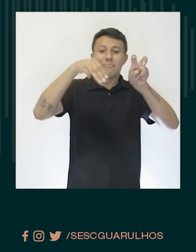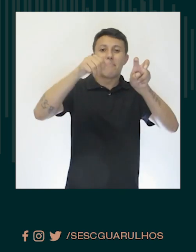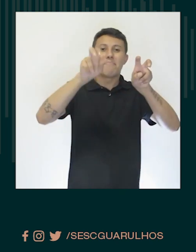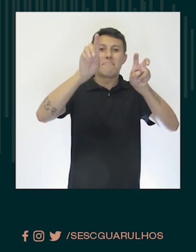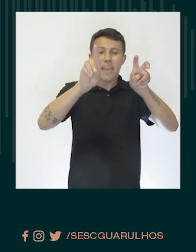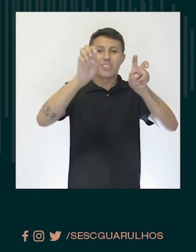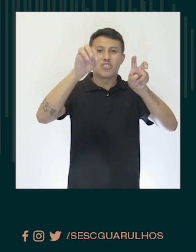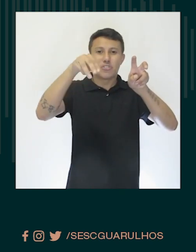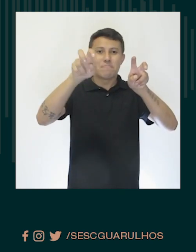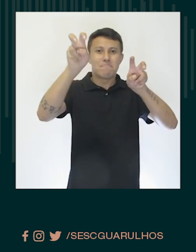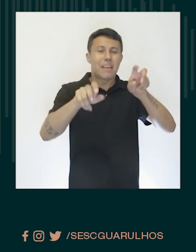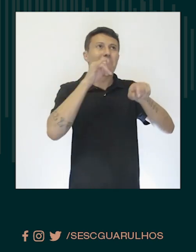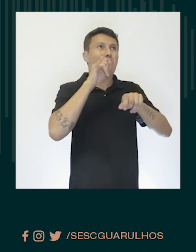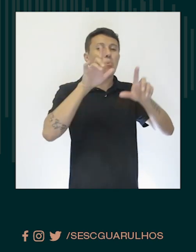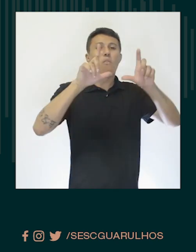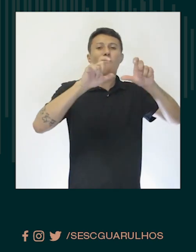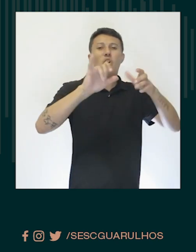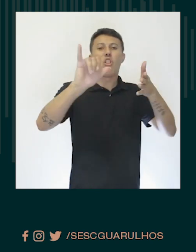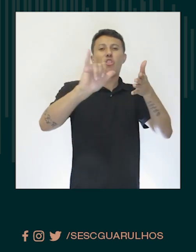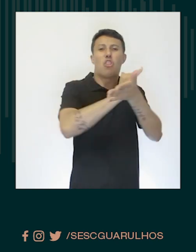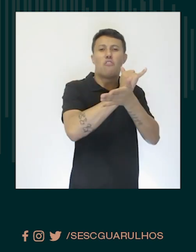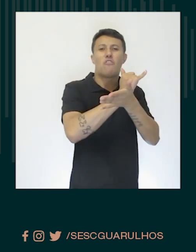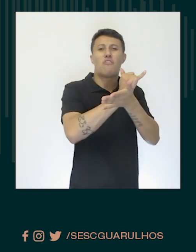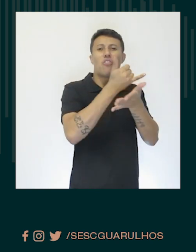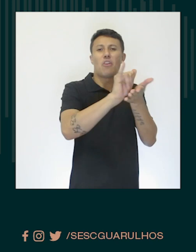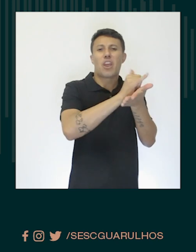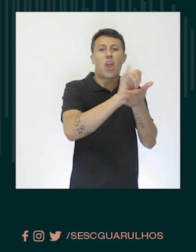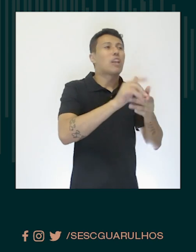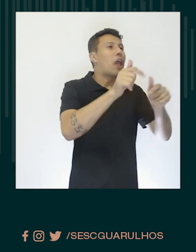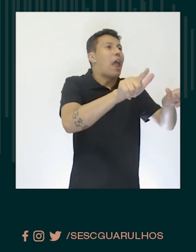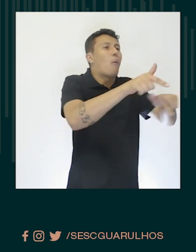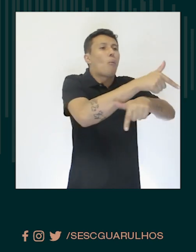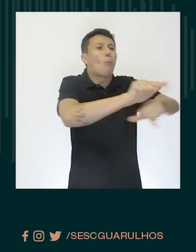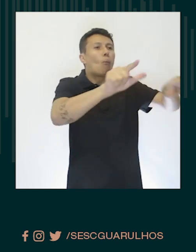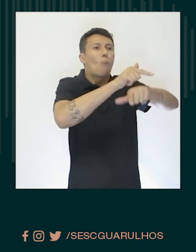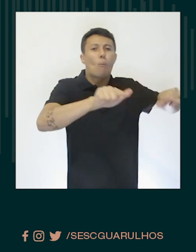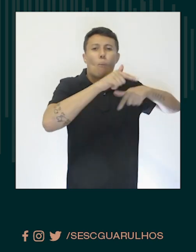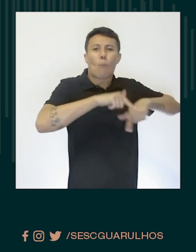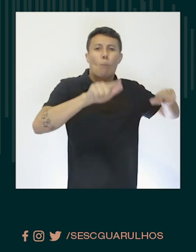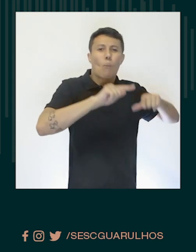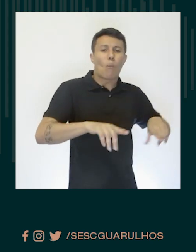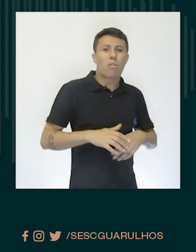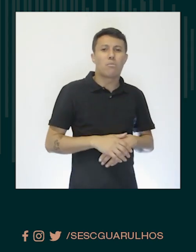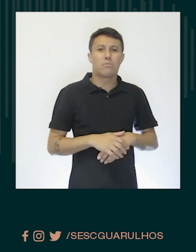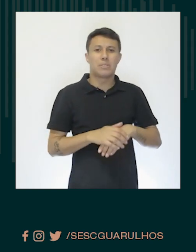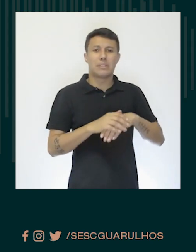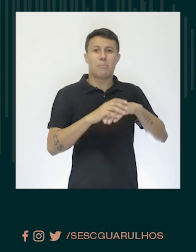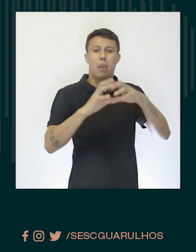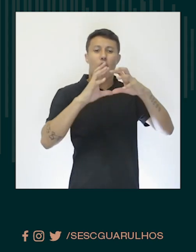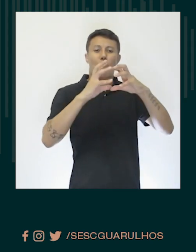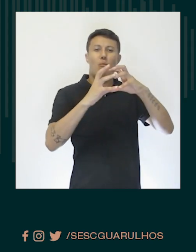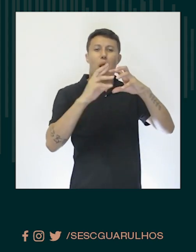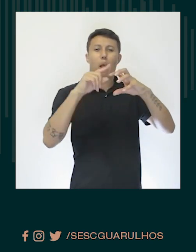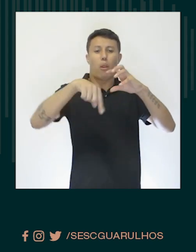de Nova York vazia, sem trânsito, sem pessoas, rolando uma bola de feno, assim, ou se não, da